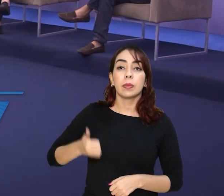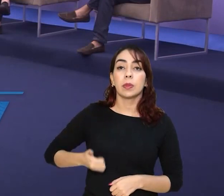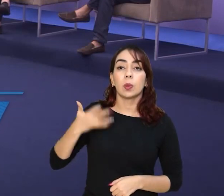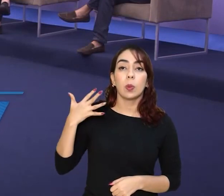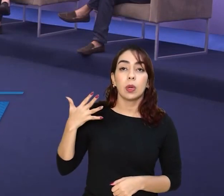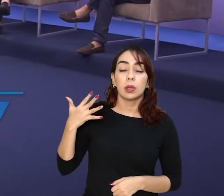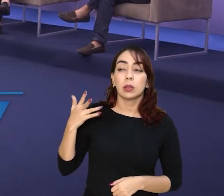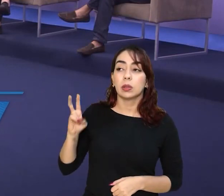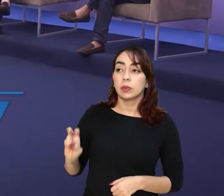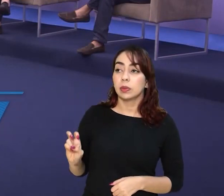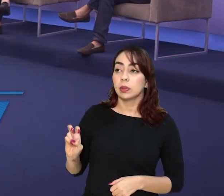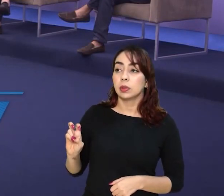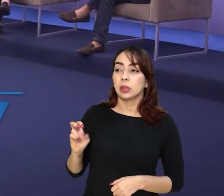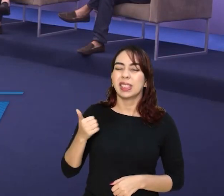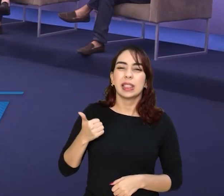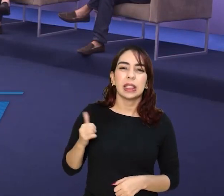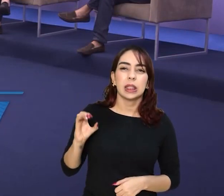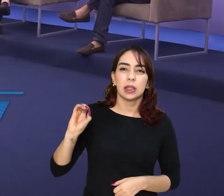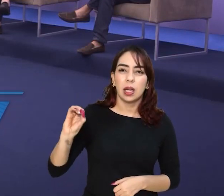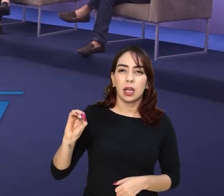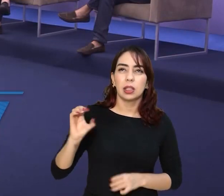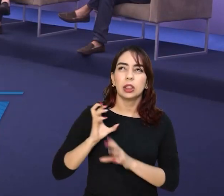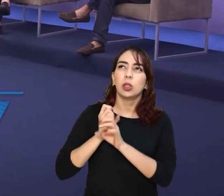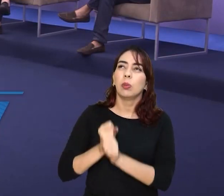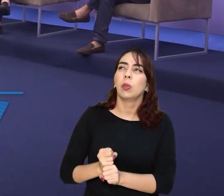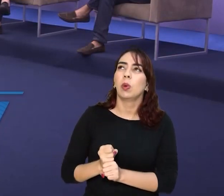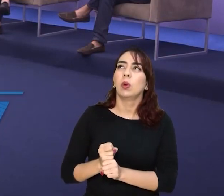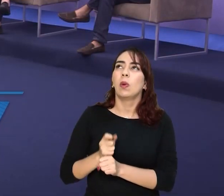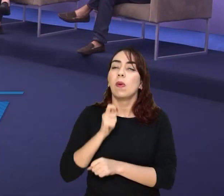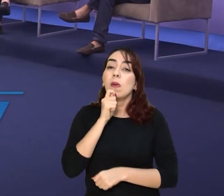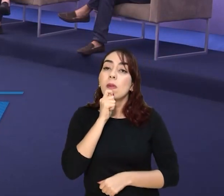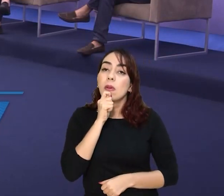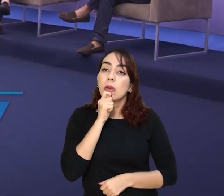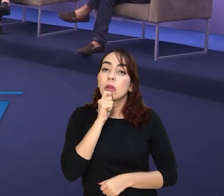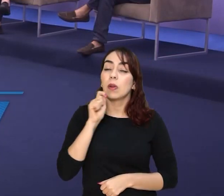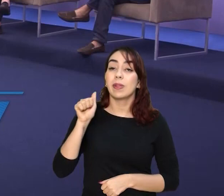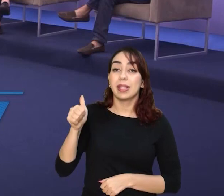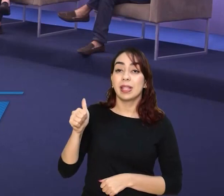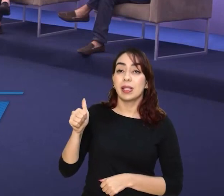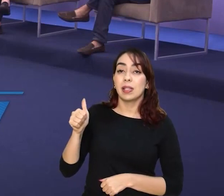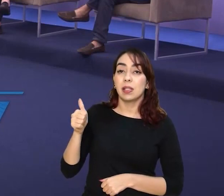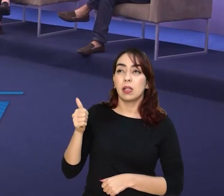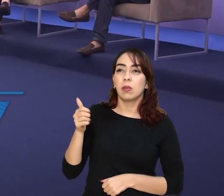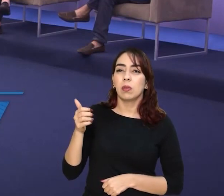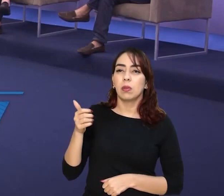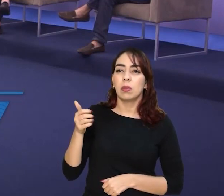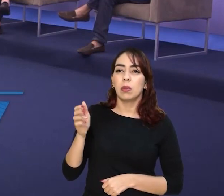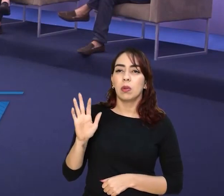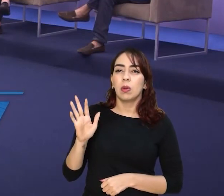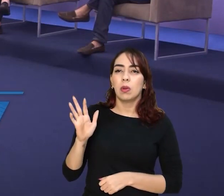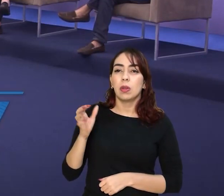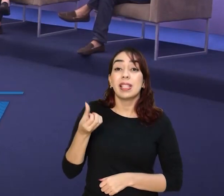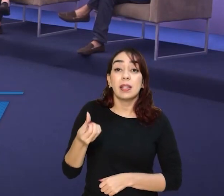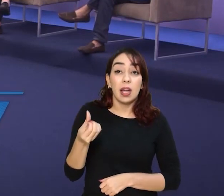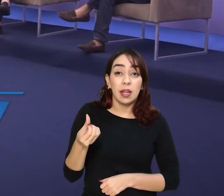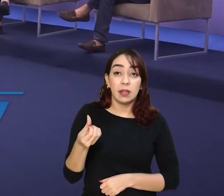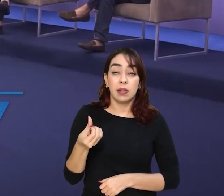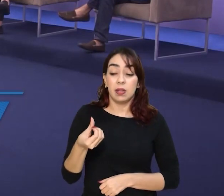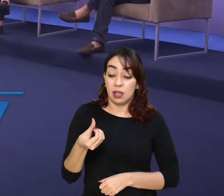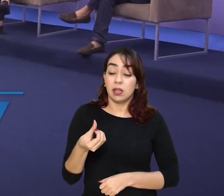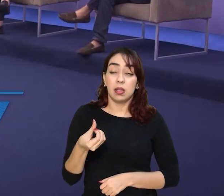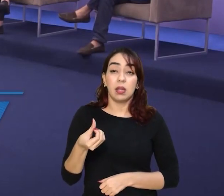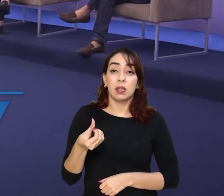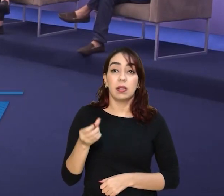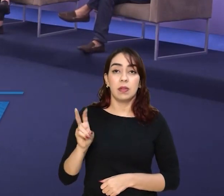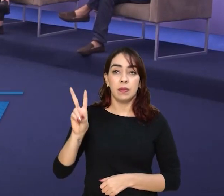10 vezes, e ele já tem 6 cartões. Aí você tira que ele não jogou um jogo, que já foi suspendido. Quase a média, você tira 2, ou